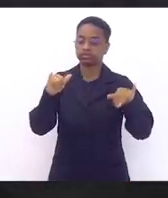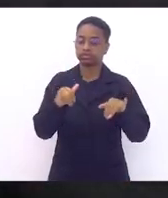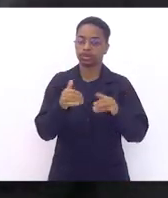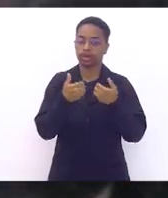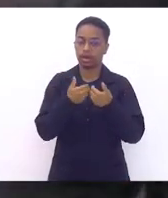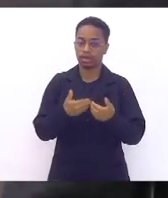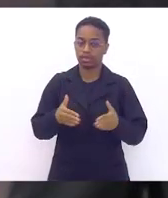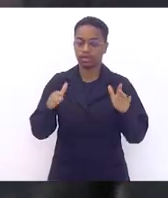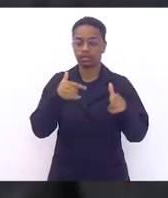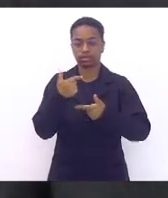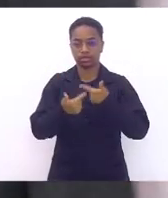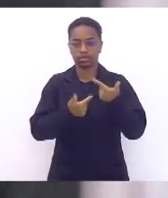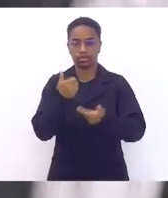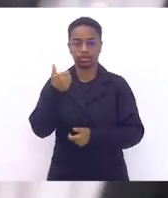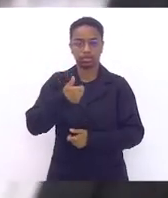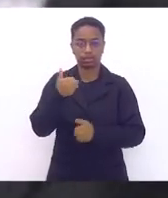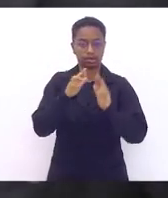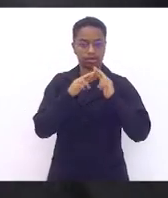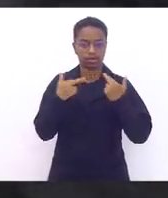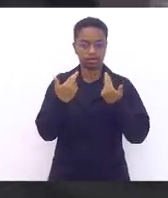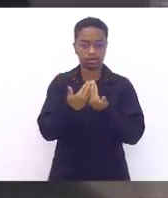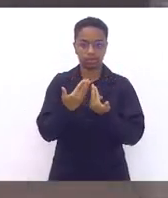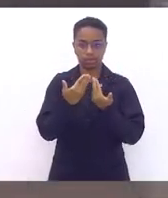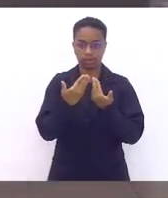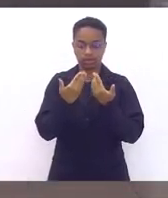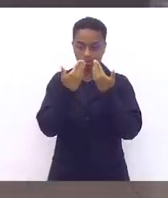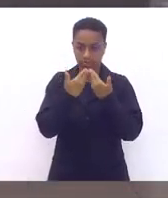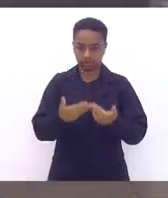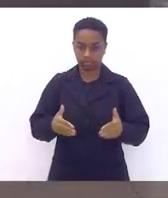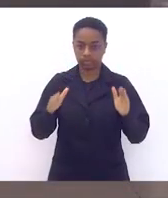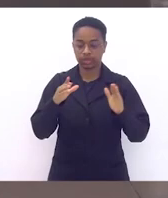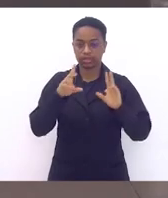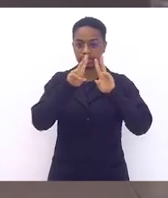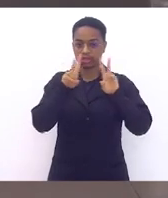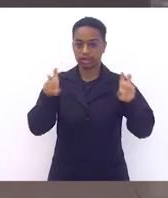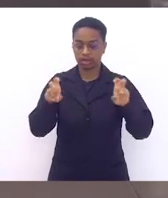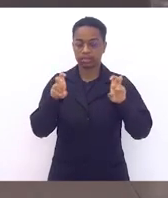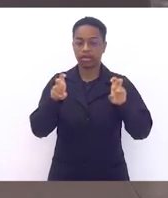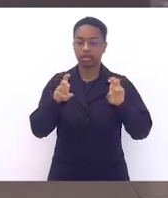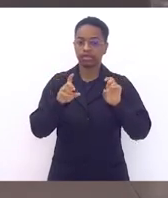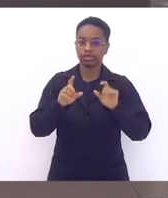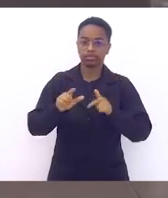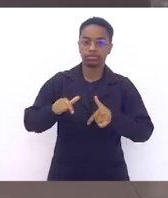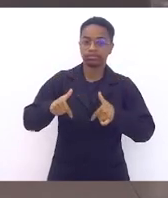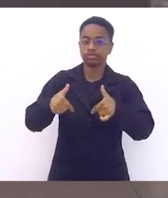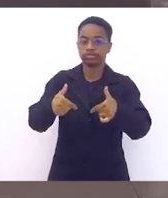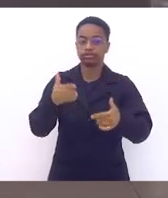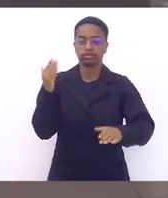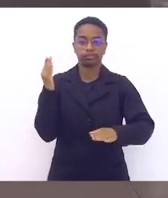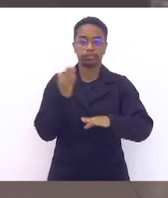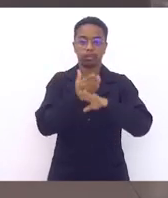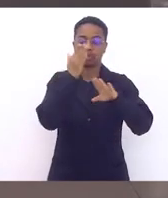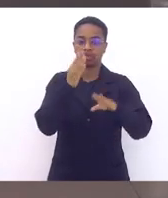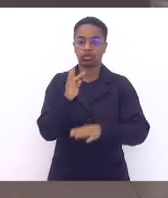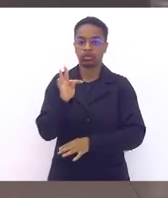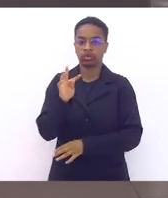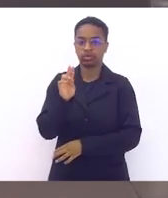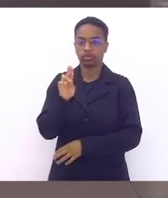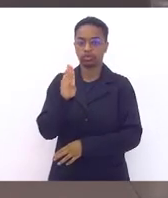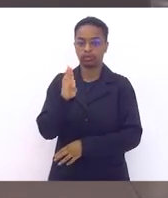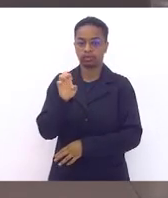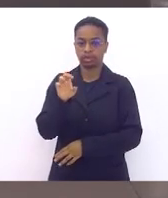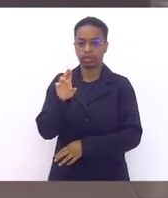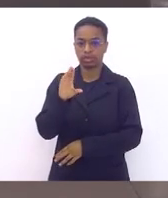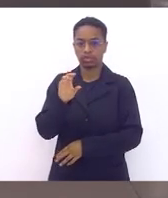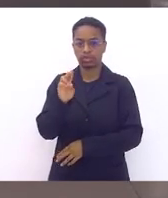da primeira audiência pública com o tema Enfrentamento da Tuberculose no Estado do Rio de Janeiro. Eu vou fazer,